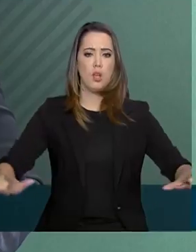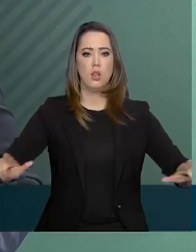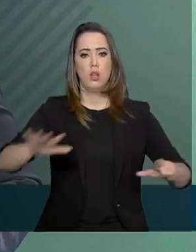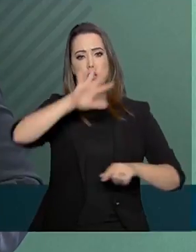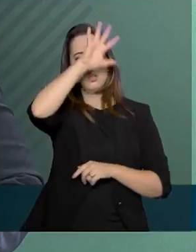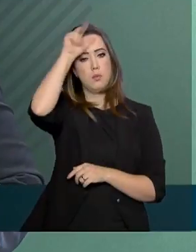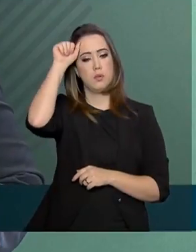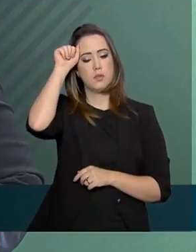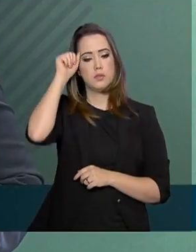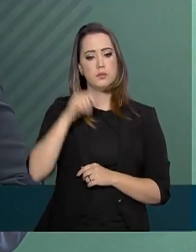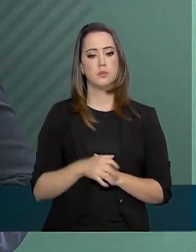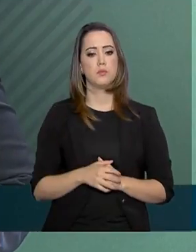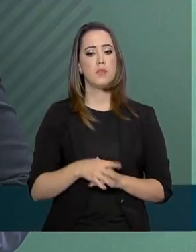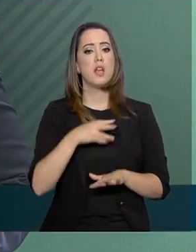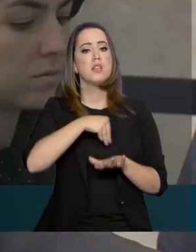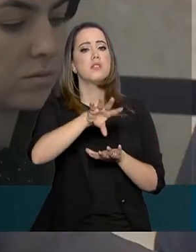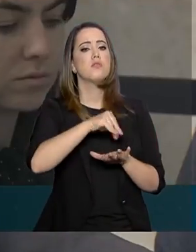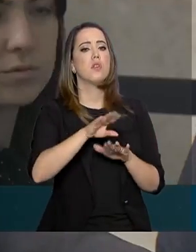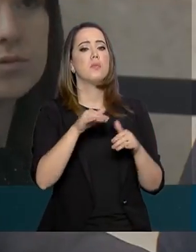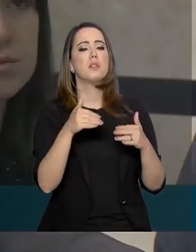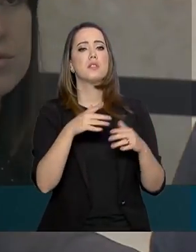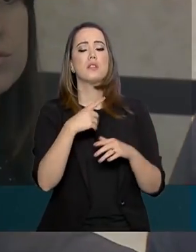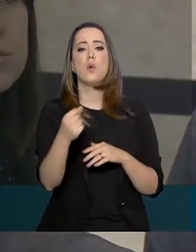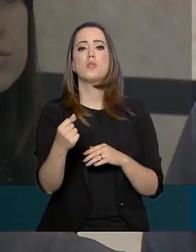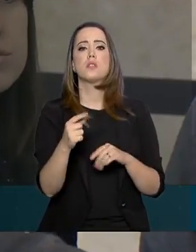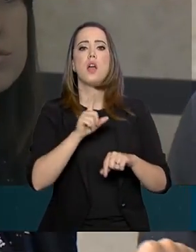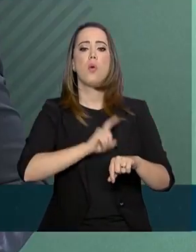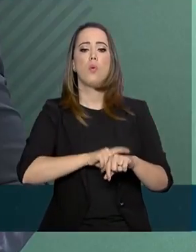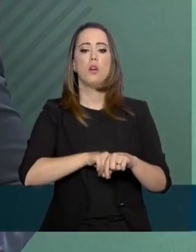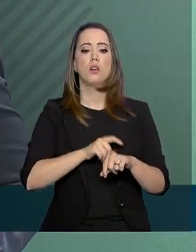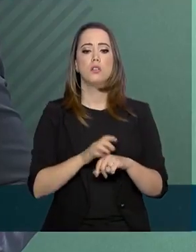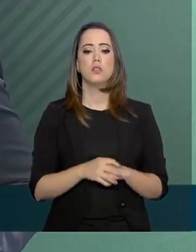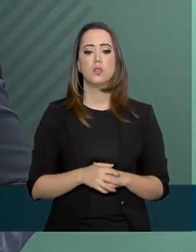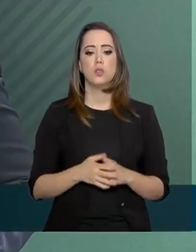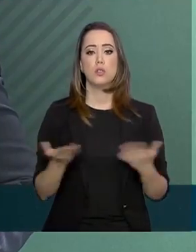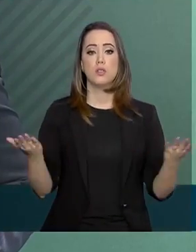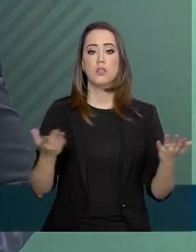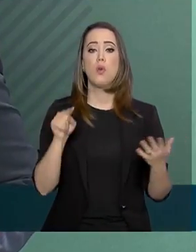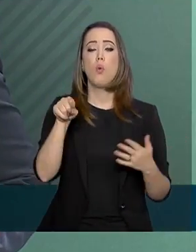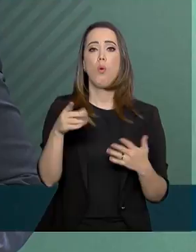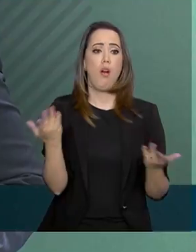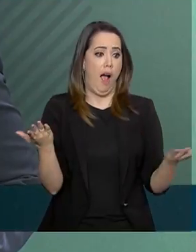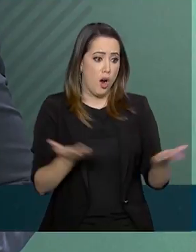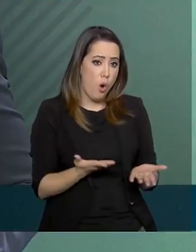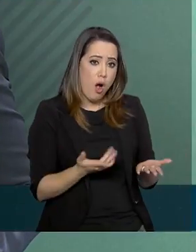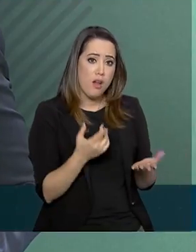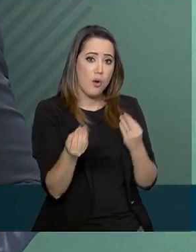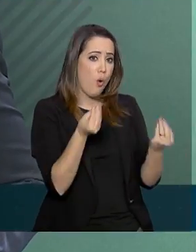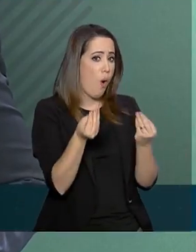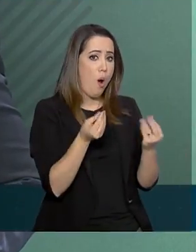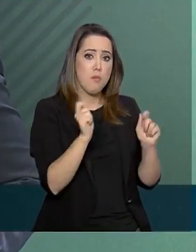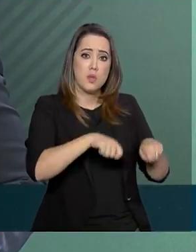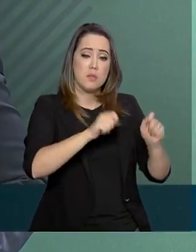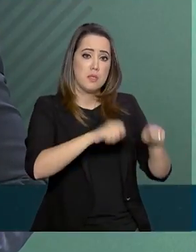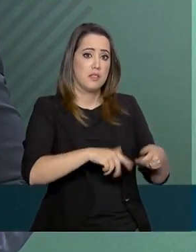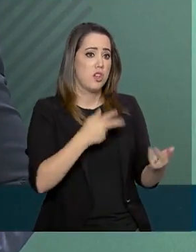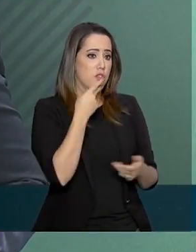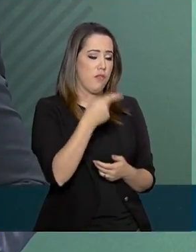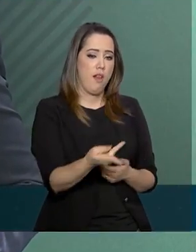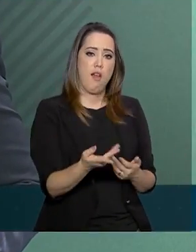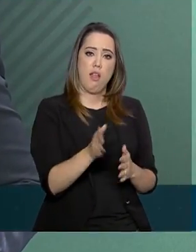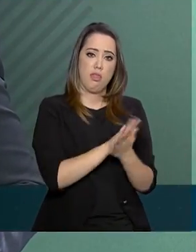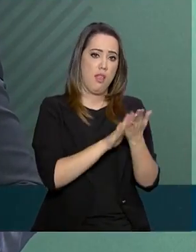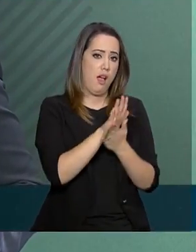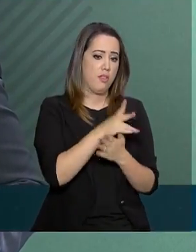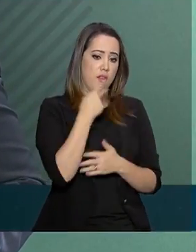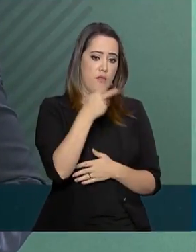informação saiu quando ricardo saiu agora que me ajudar saiu agora eu não tenho absolutamente capacidade de fazer